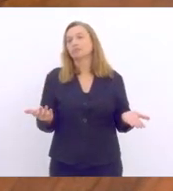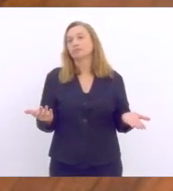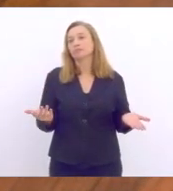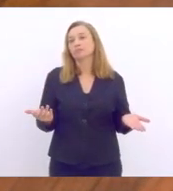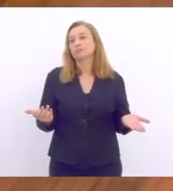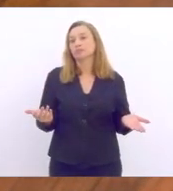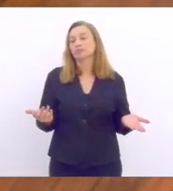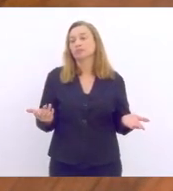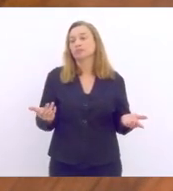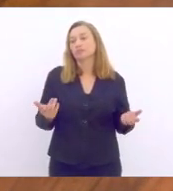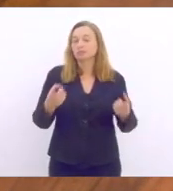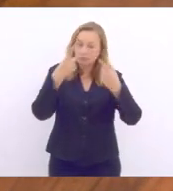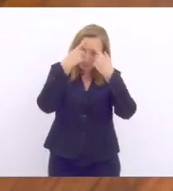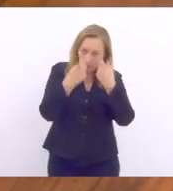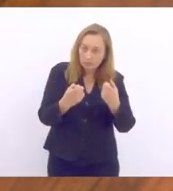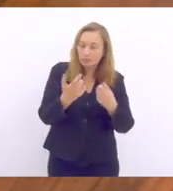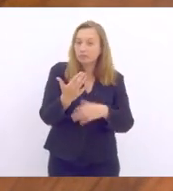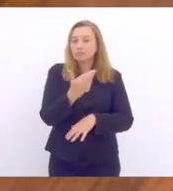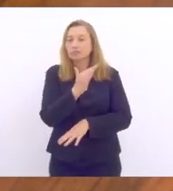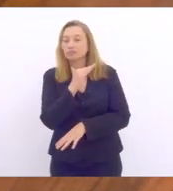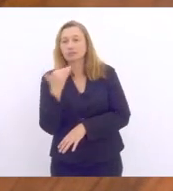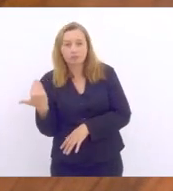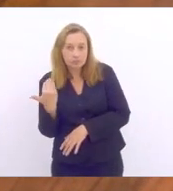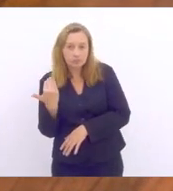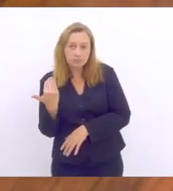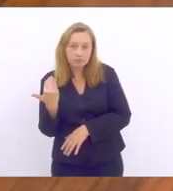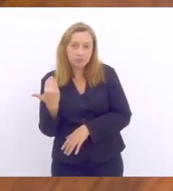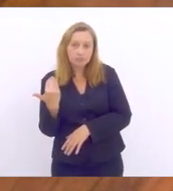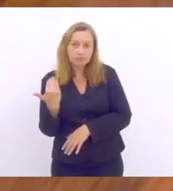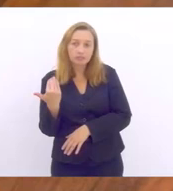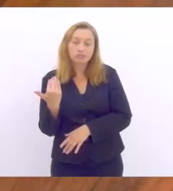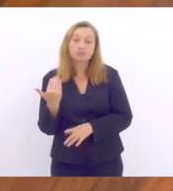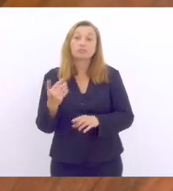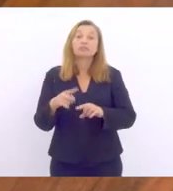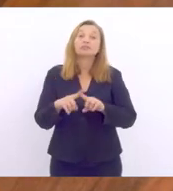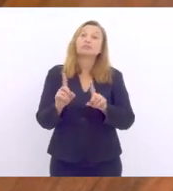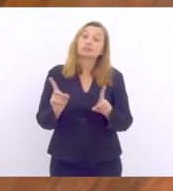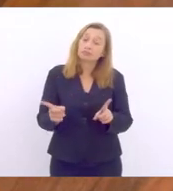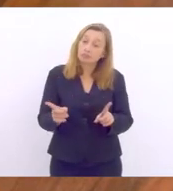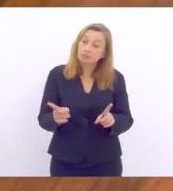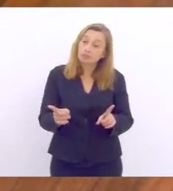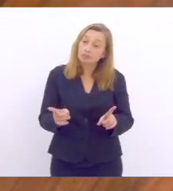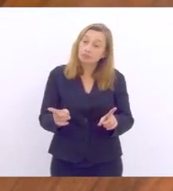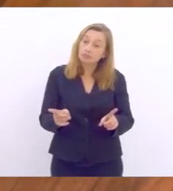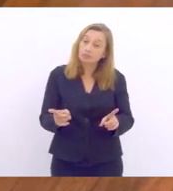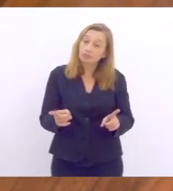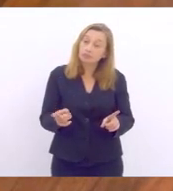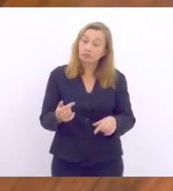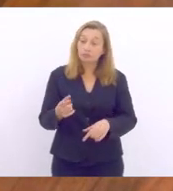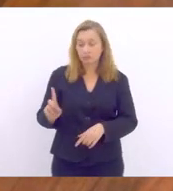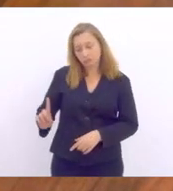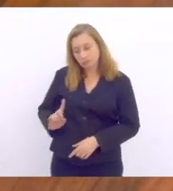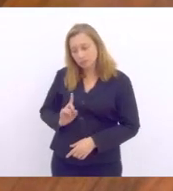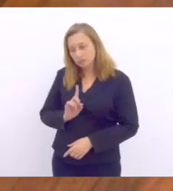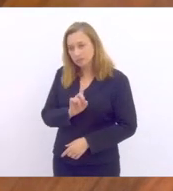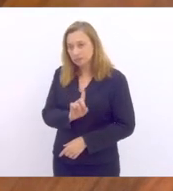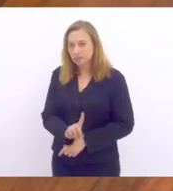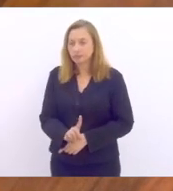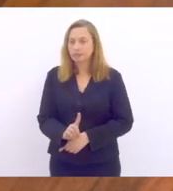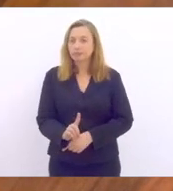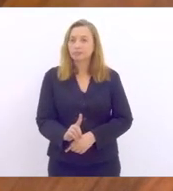lesões corporais ou morte, e, enfim. Mas eu estou aqui e